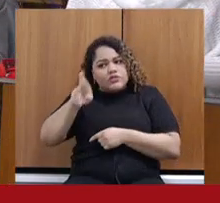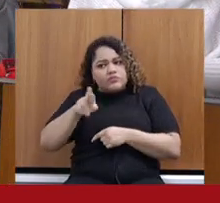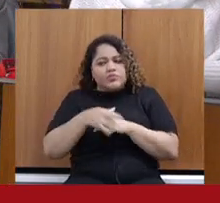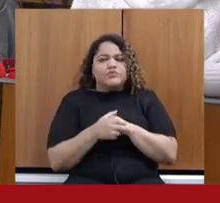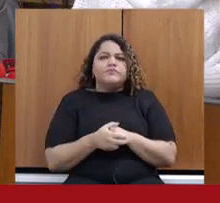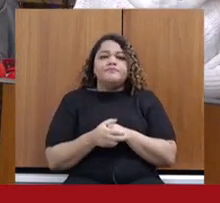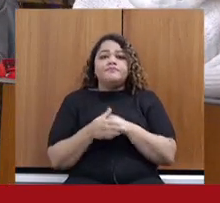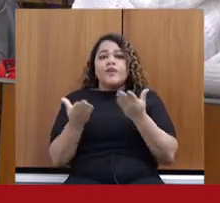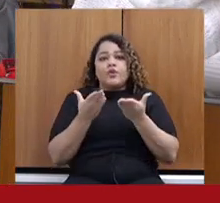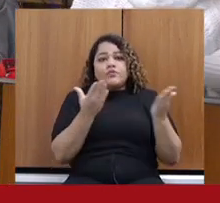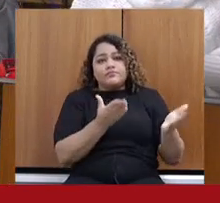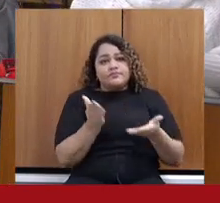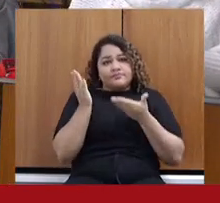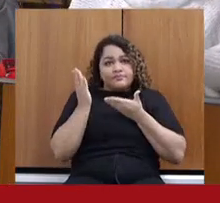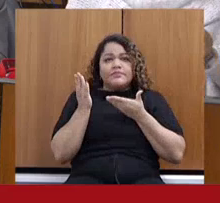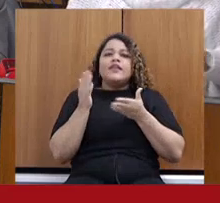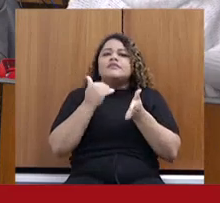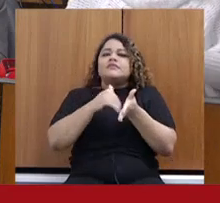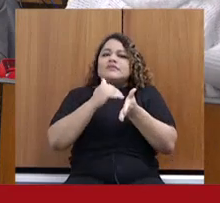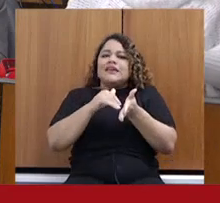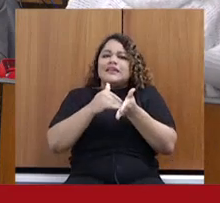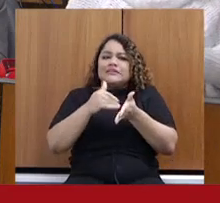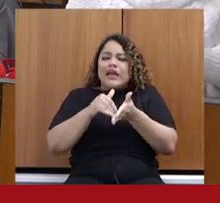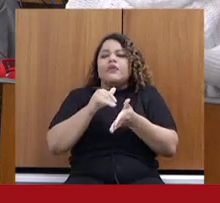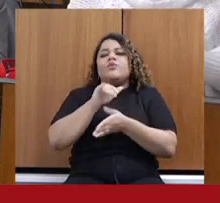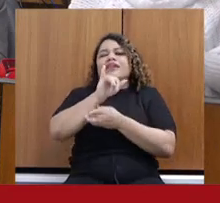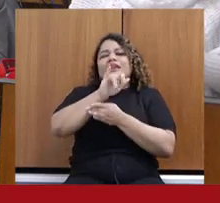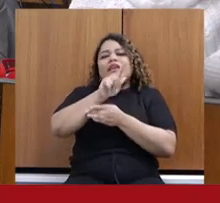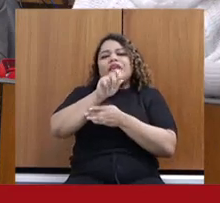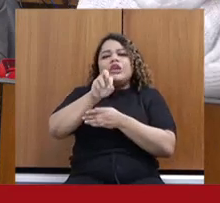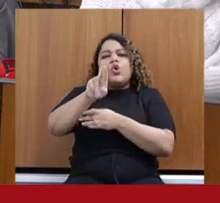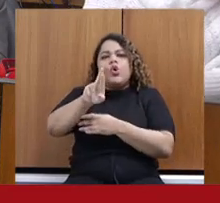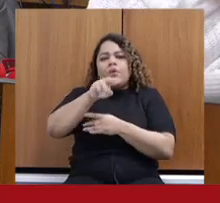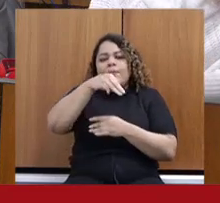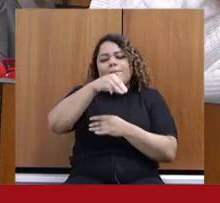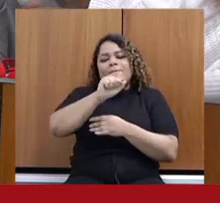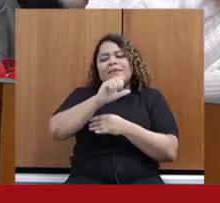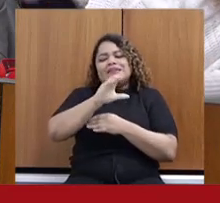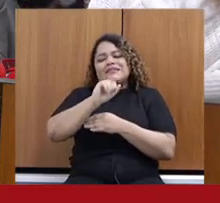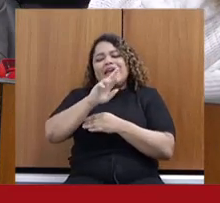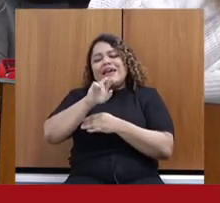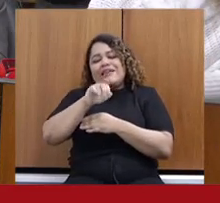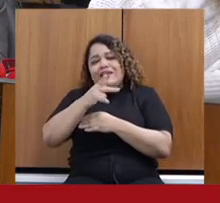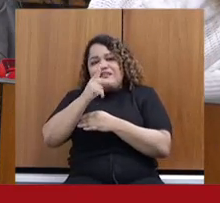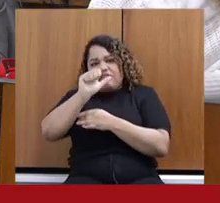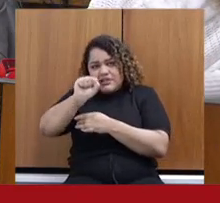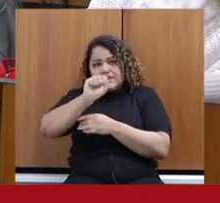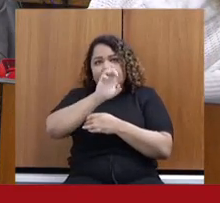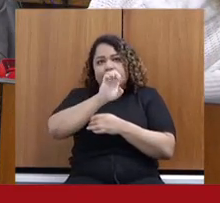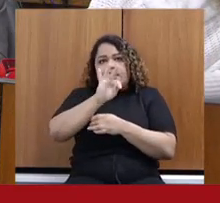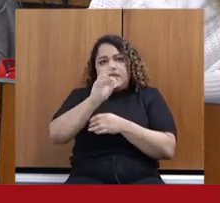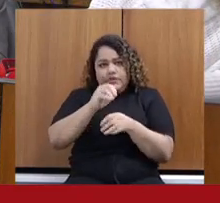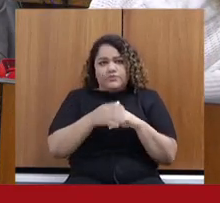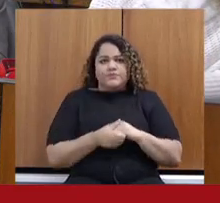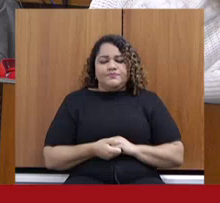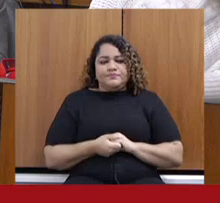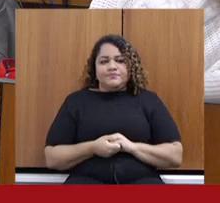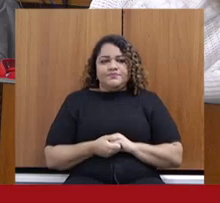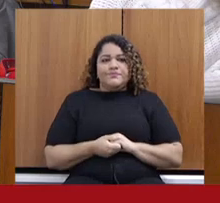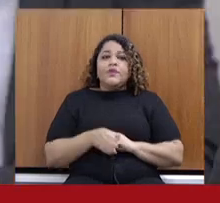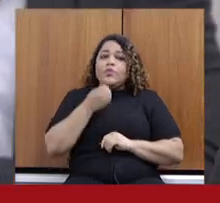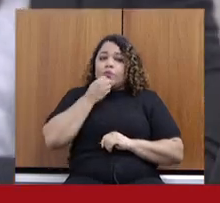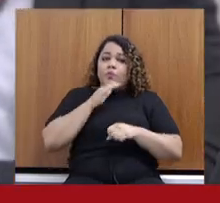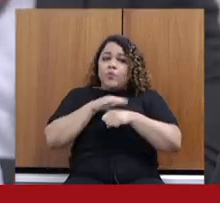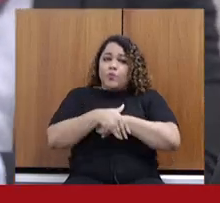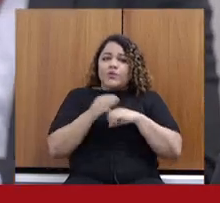Eto. Boa tarde a todos. Em nome do nosso presidente, deputado Zé Guilherme, gostaria aqui de saudar a